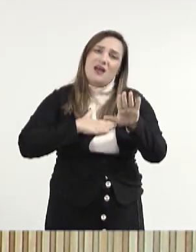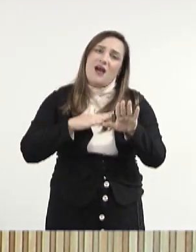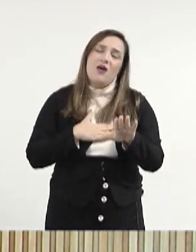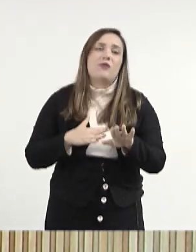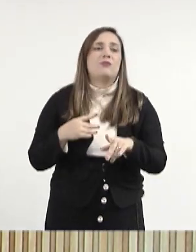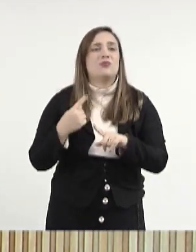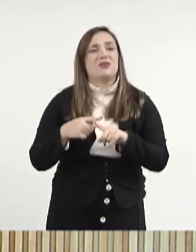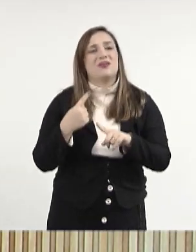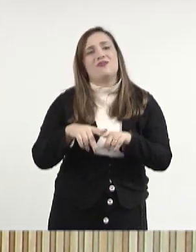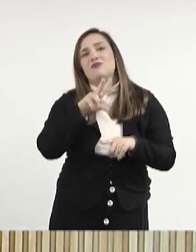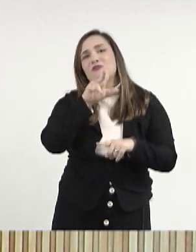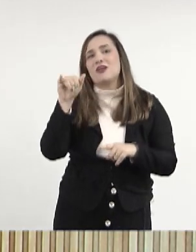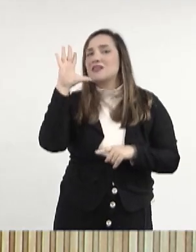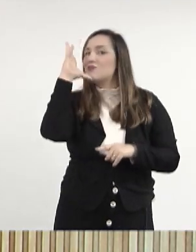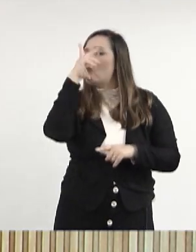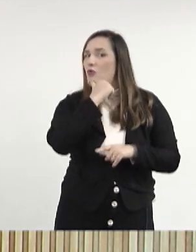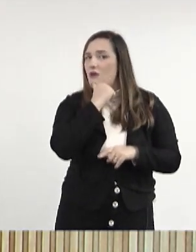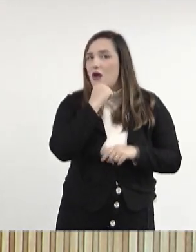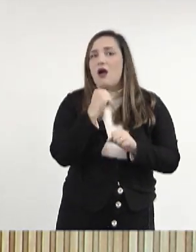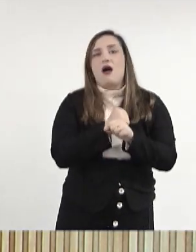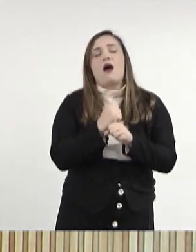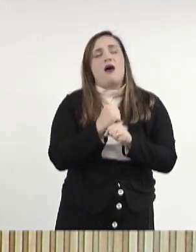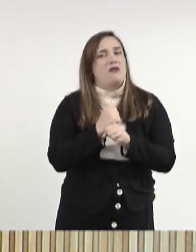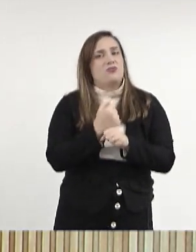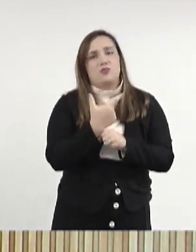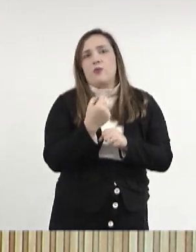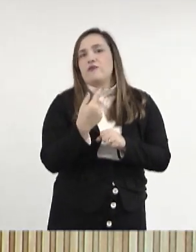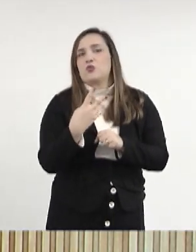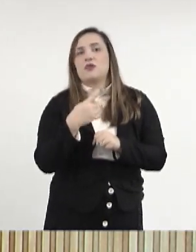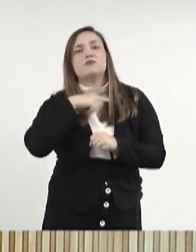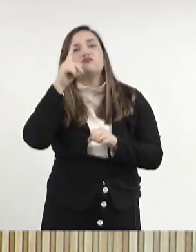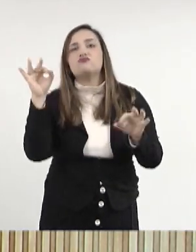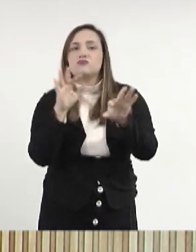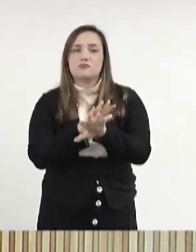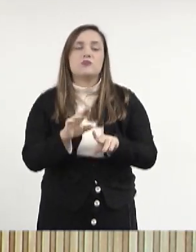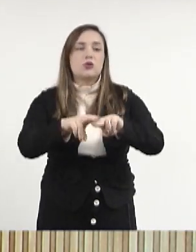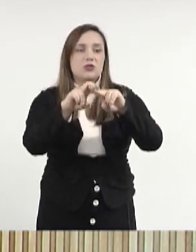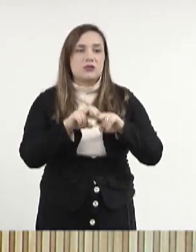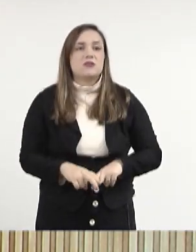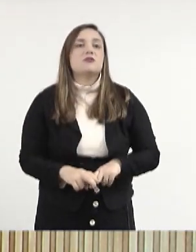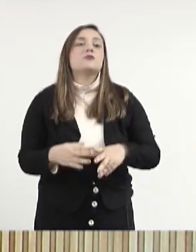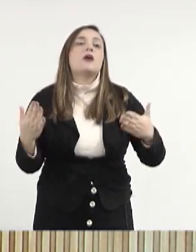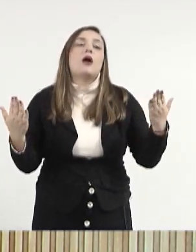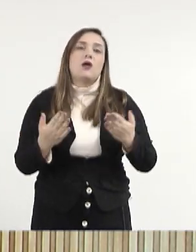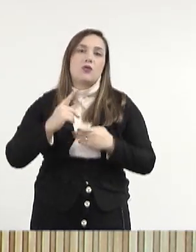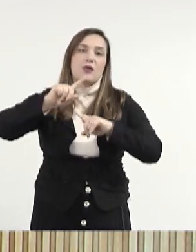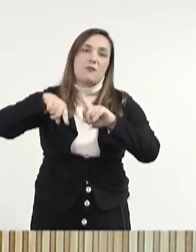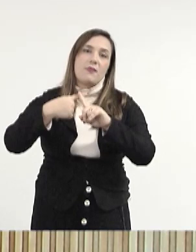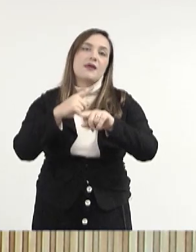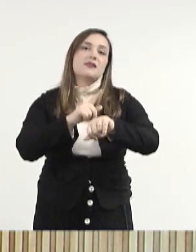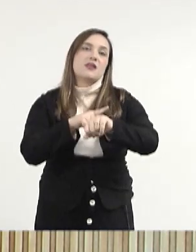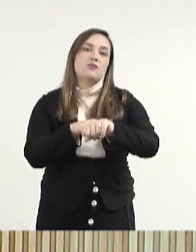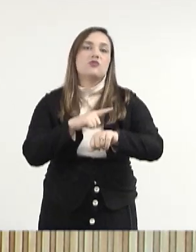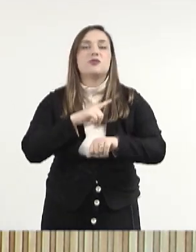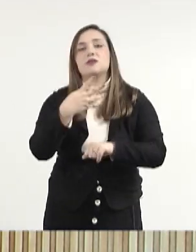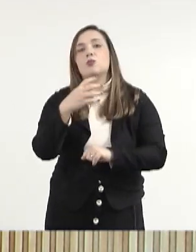deve terminar em 2024, então pediu para que o prazo que ao invés dos 24 meses seja